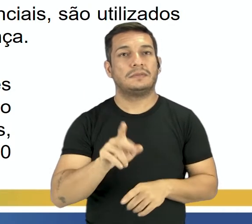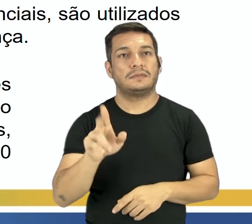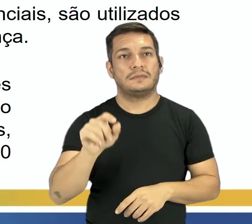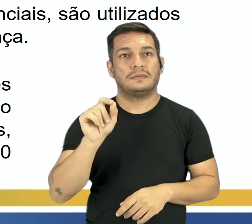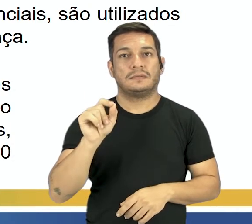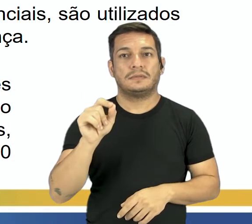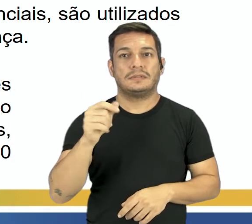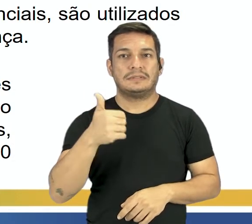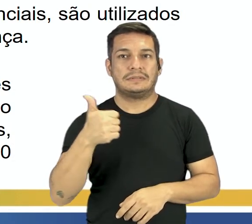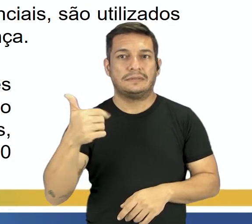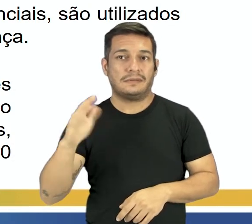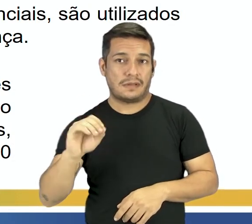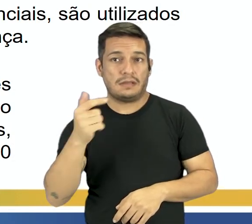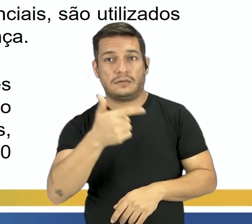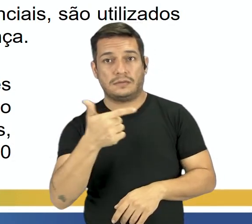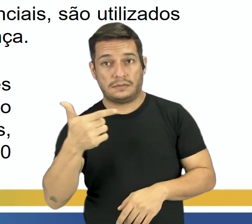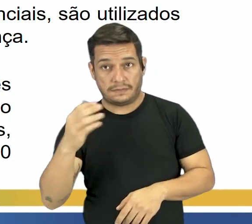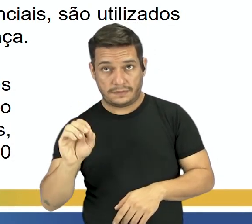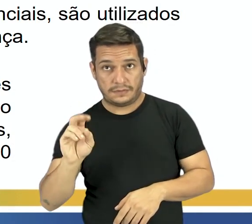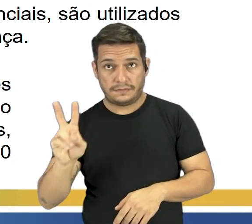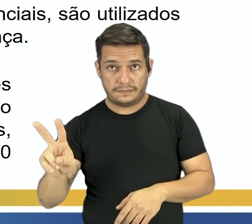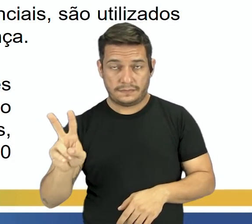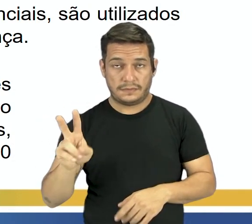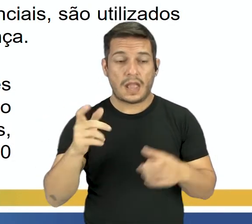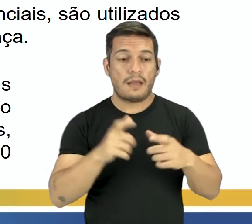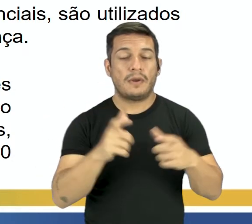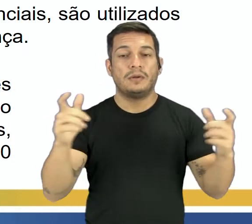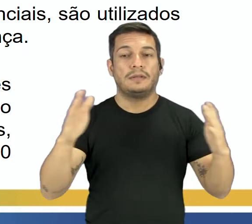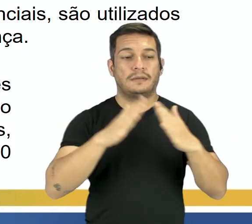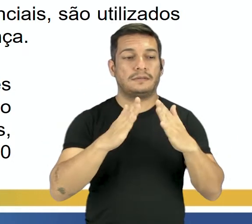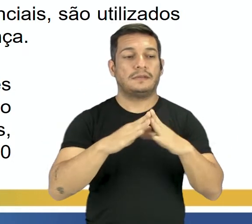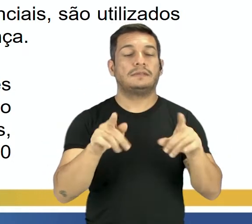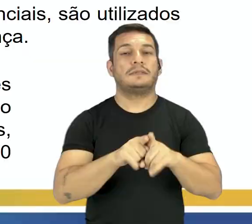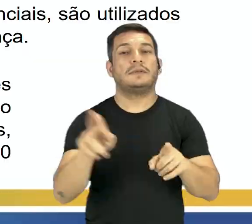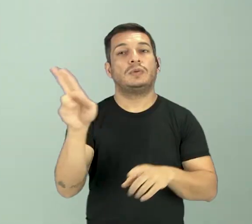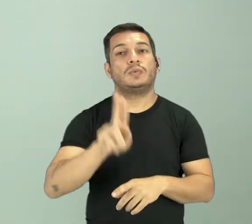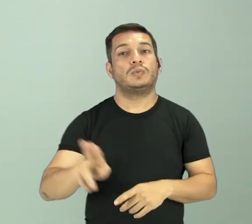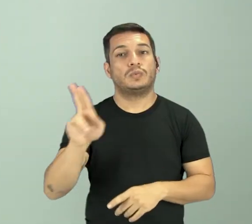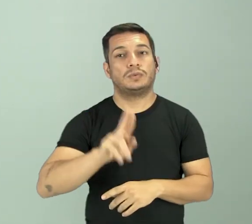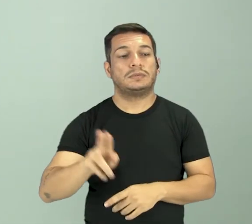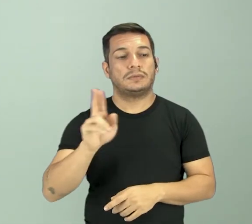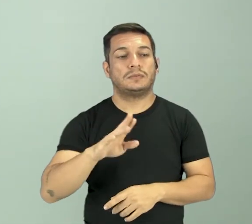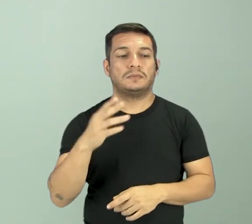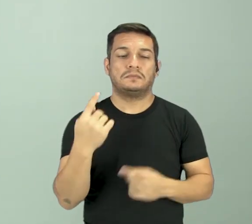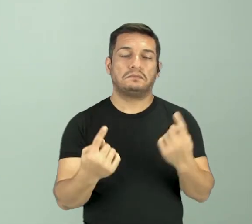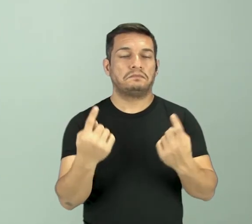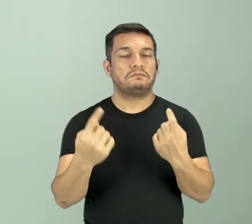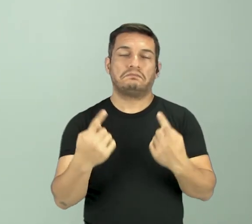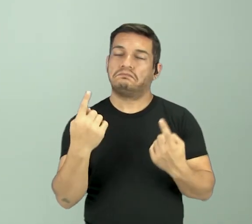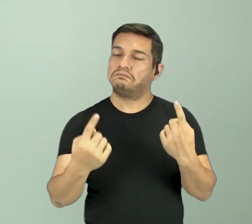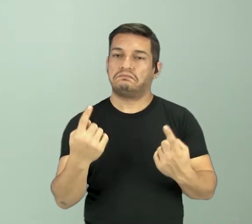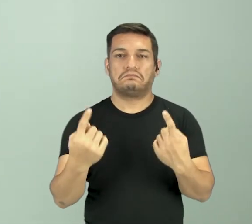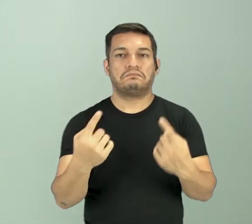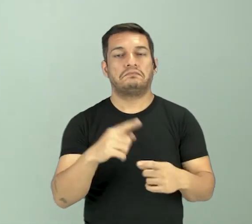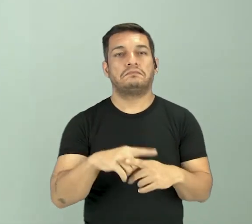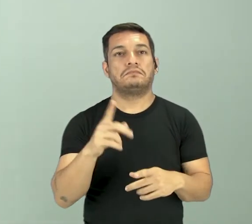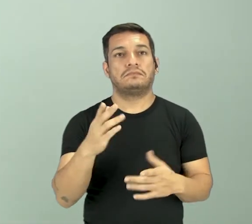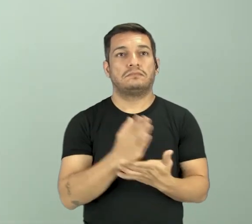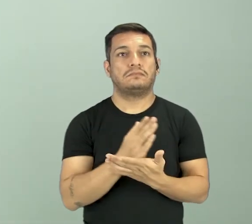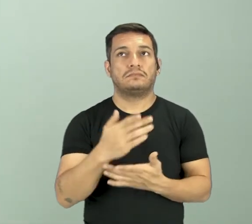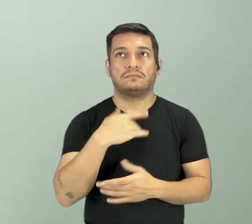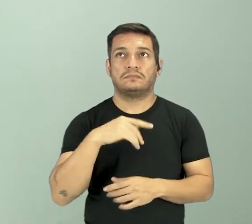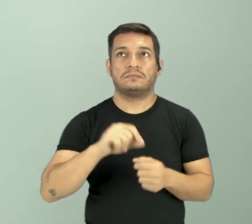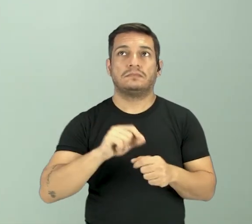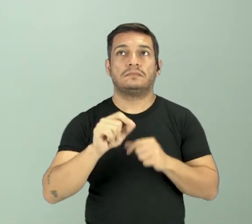são 110 e 220. A maioria das residências utiliza um ou outro tipo, e algumas optam